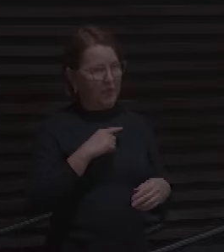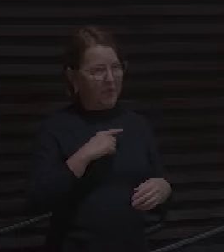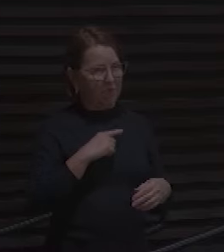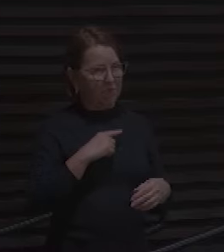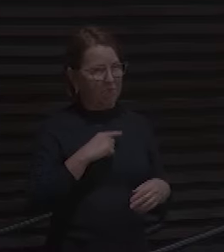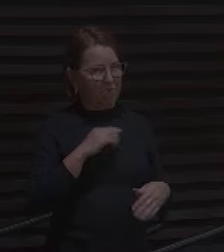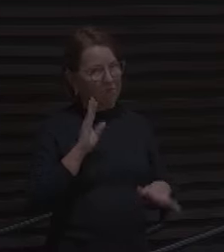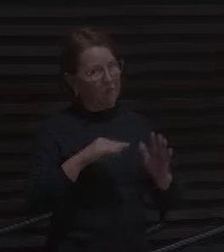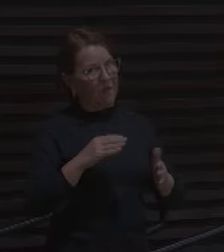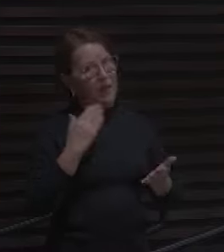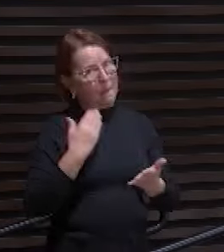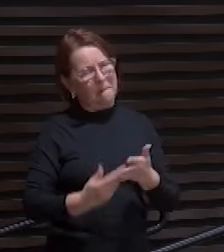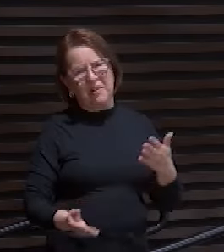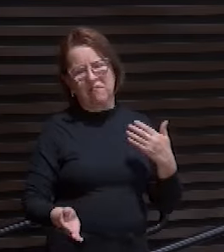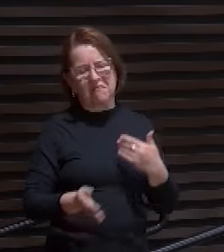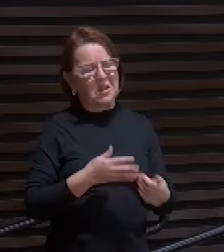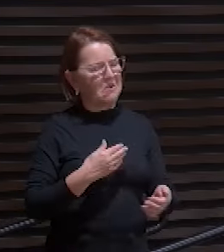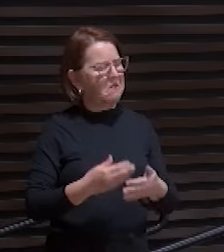minuto.